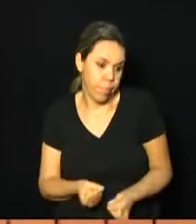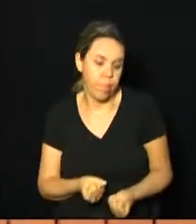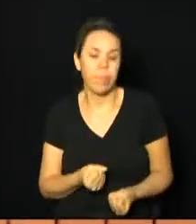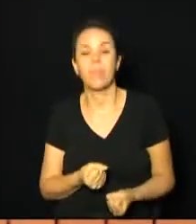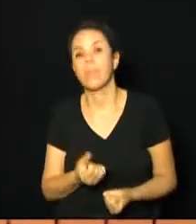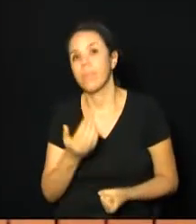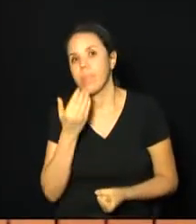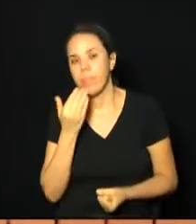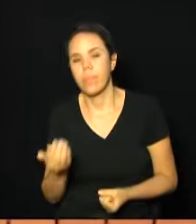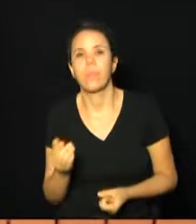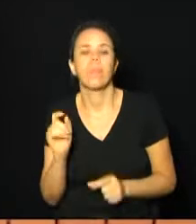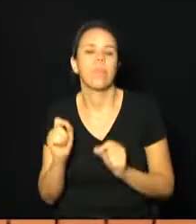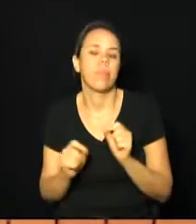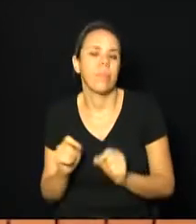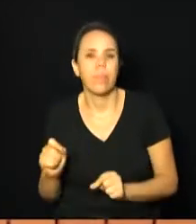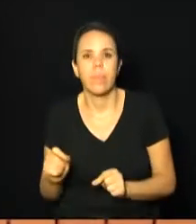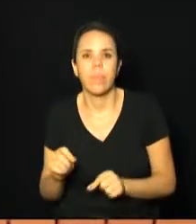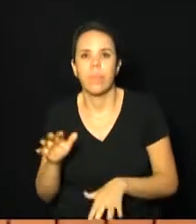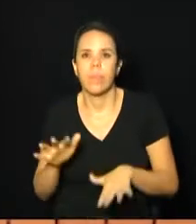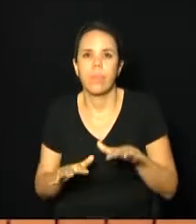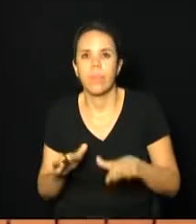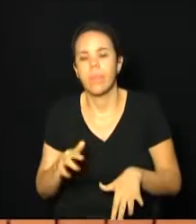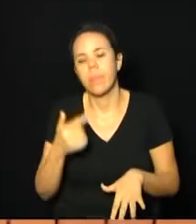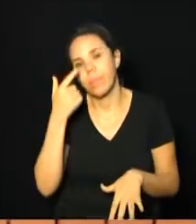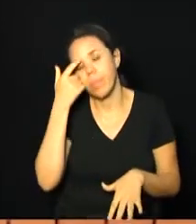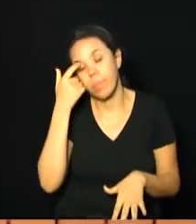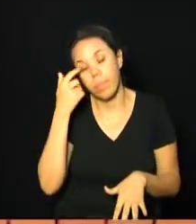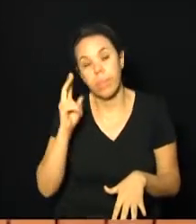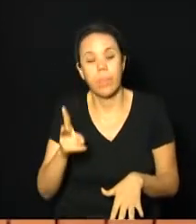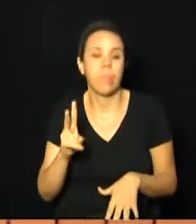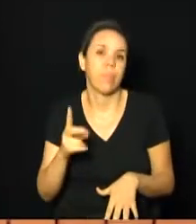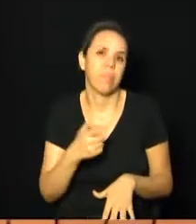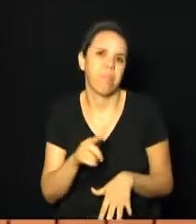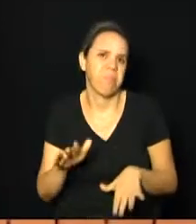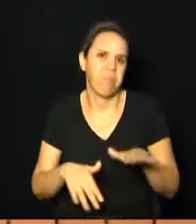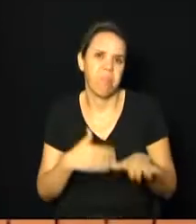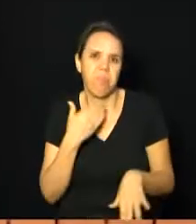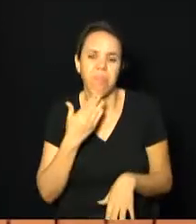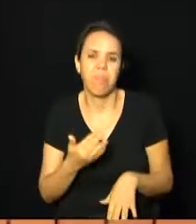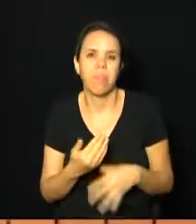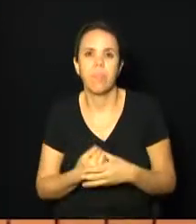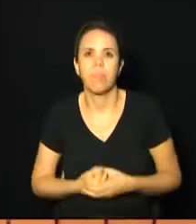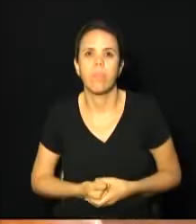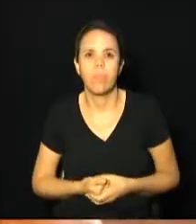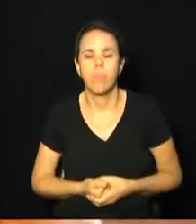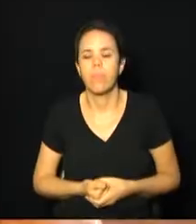meios, né? Para, às vezes, e nem sempre garante também, né?